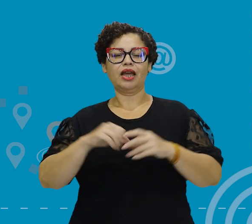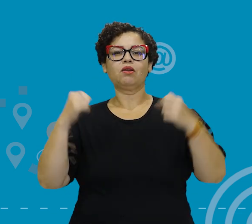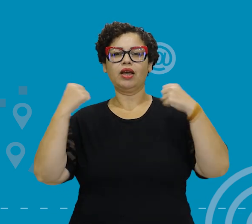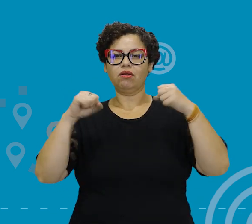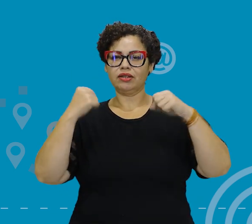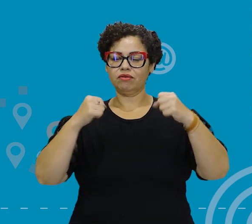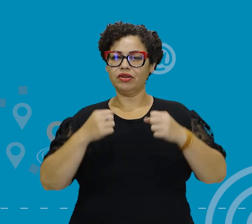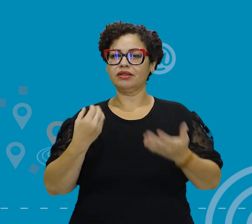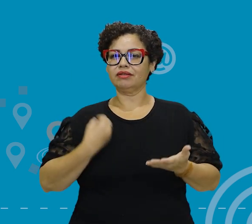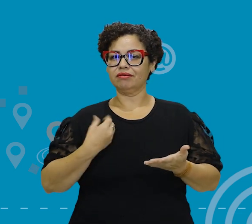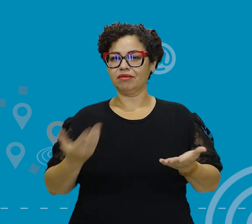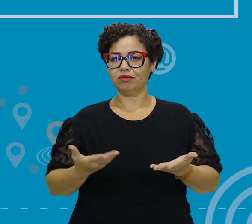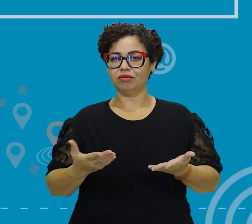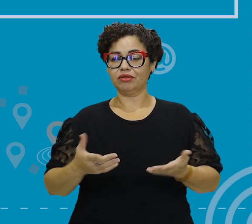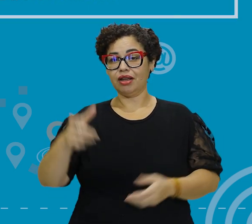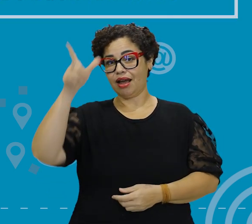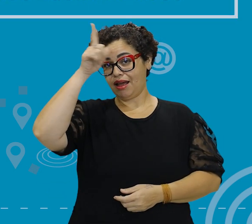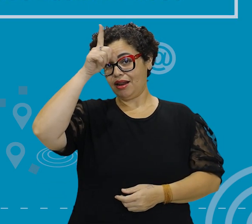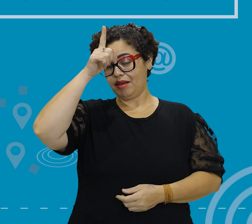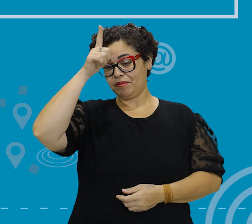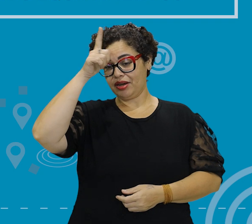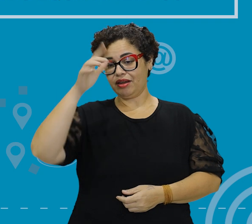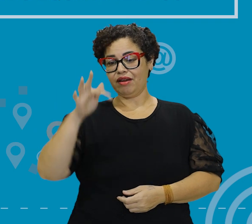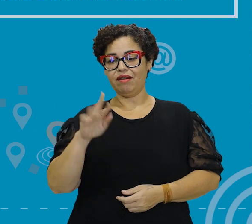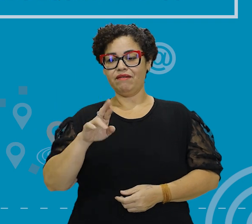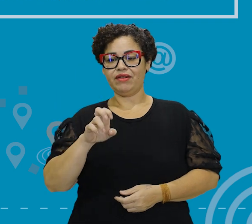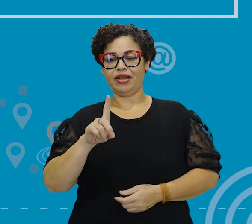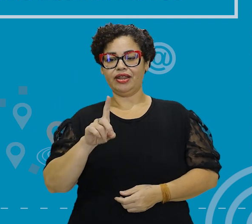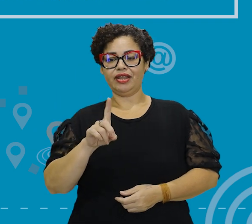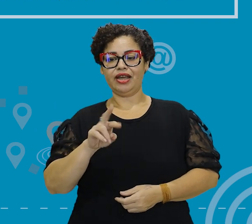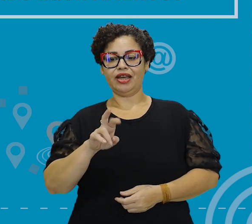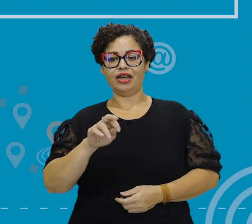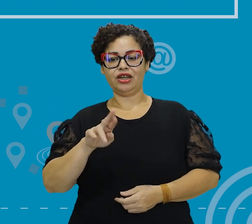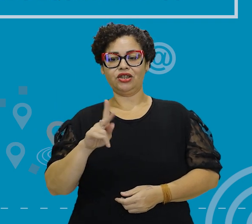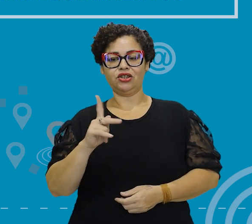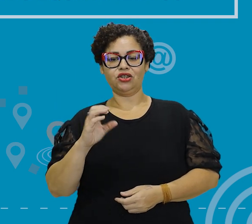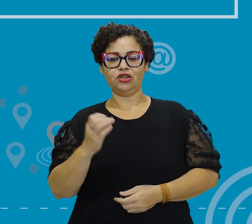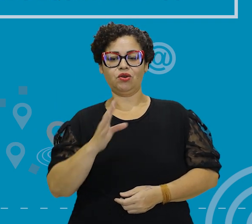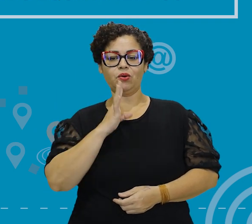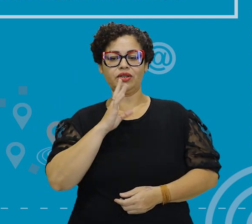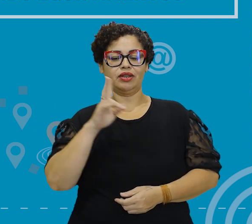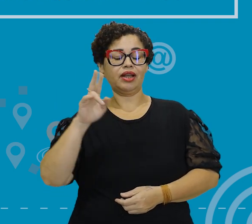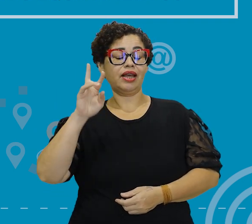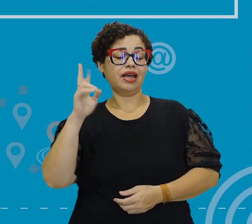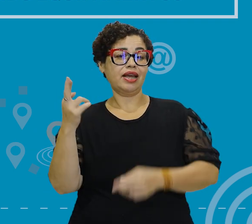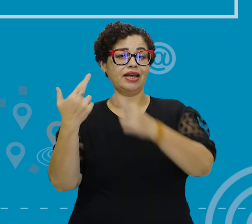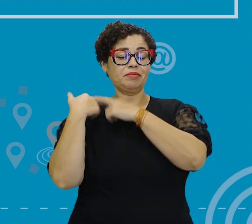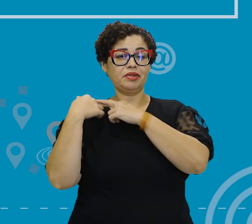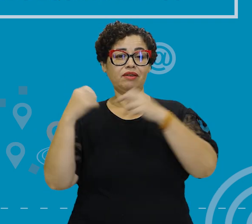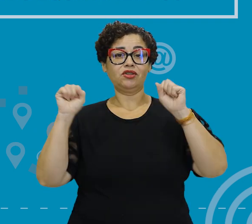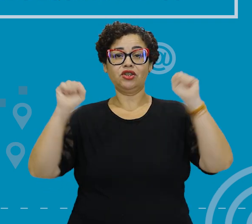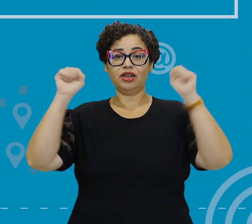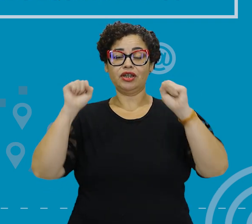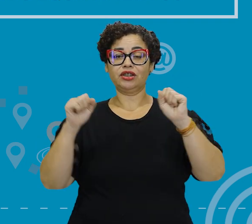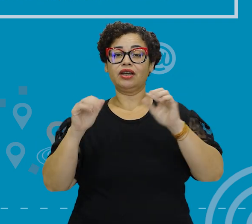física formal? Na Alemanha, Friedrich Ludwig Jahn, conhecido como o pai da ginástica,